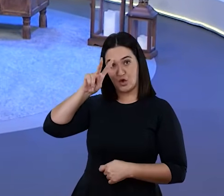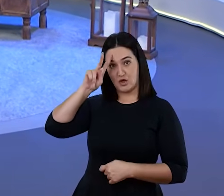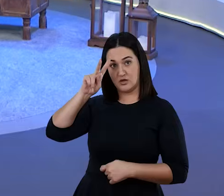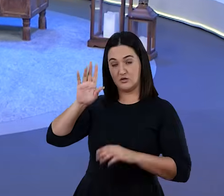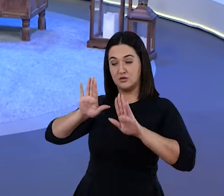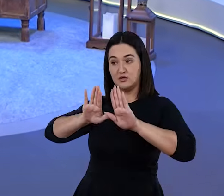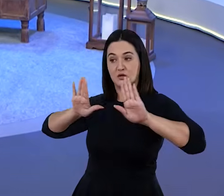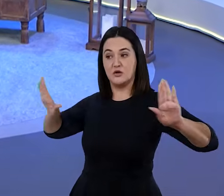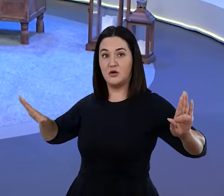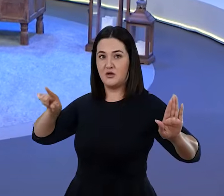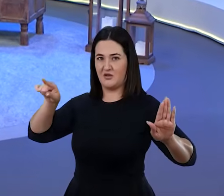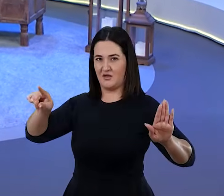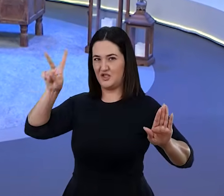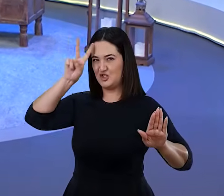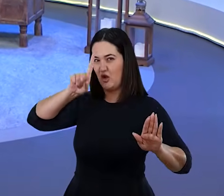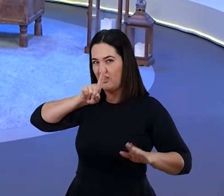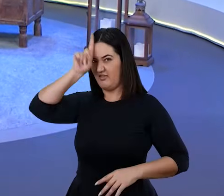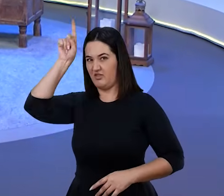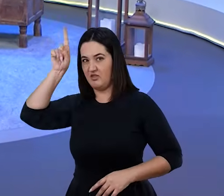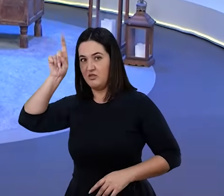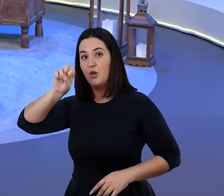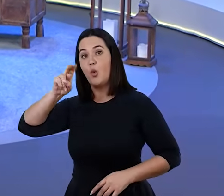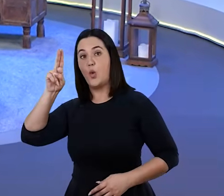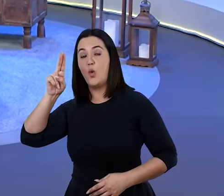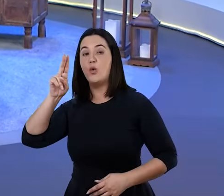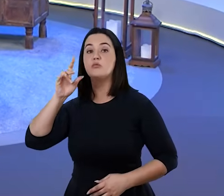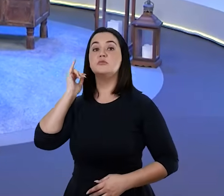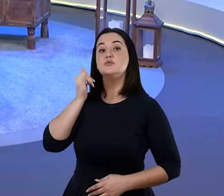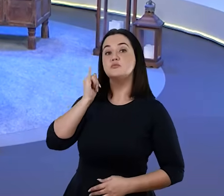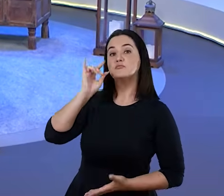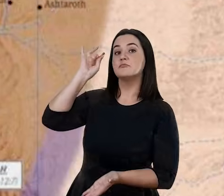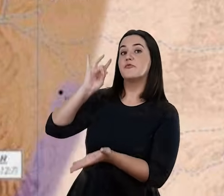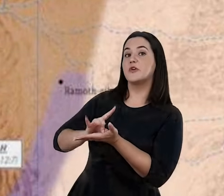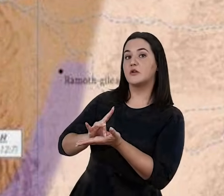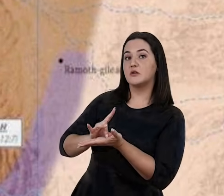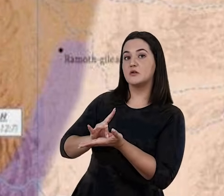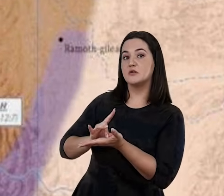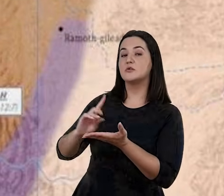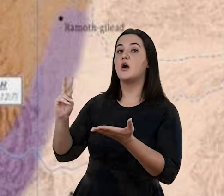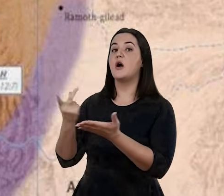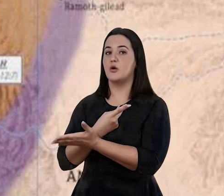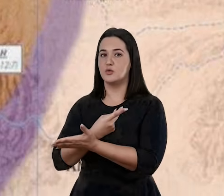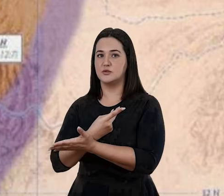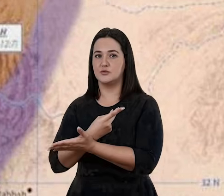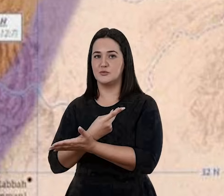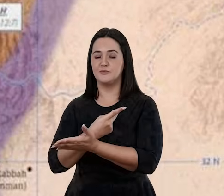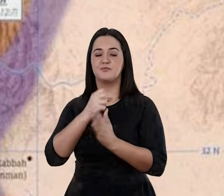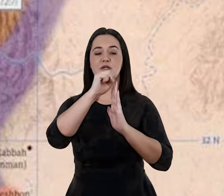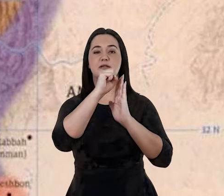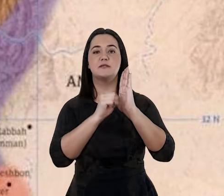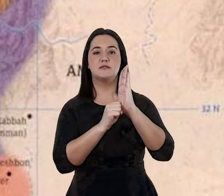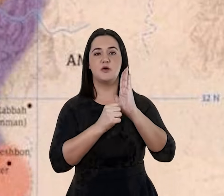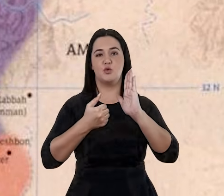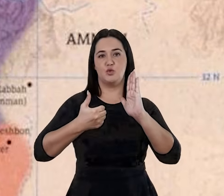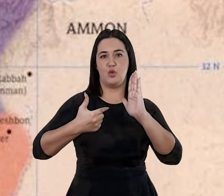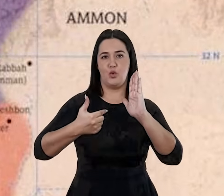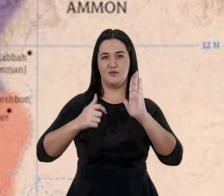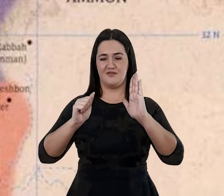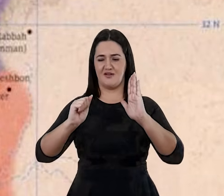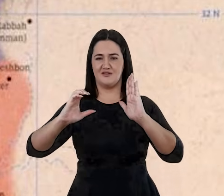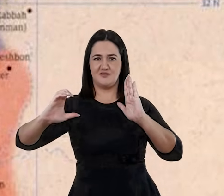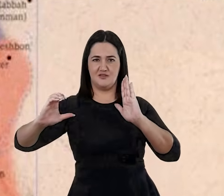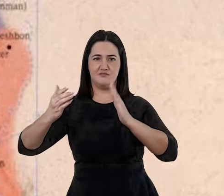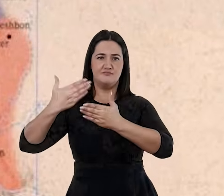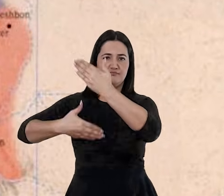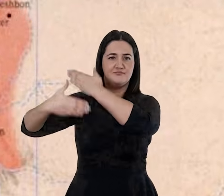história de Sansão é uma lenda ou é um relato verdadeiro? A sua história se passa no século XII a.C.,